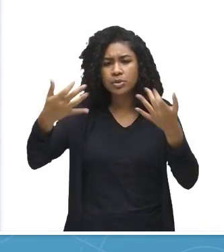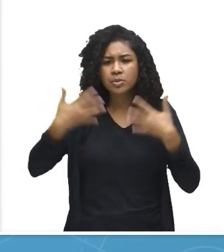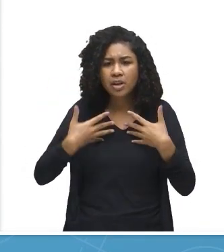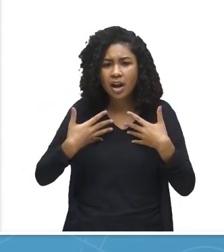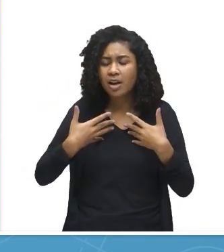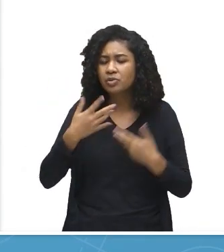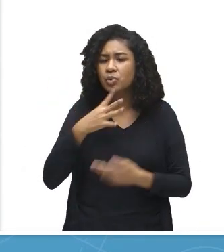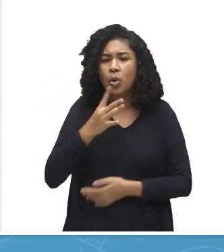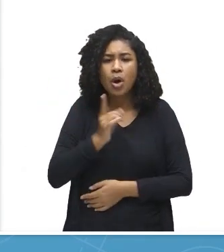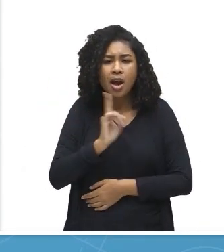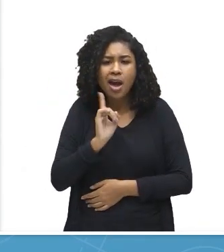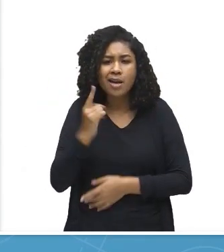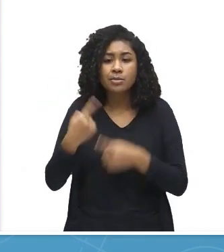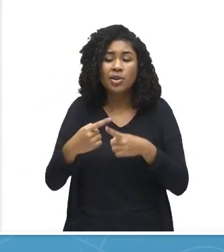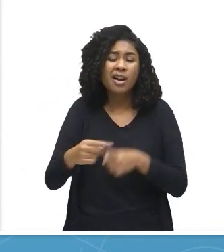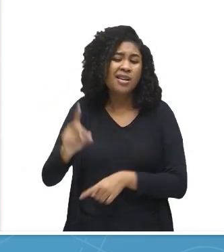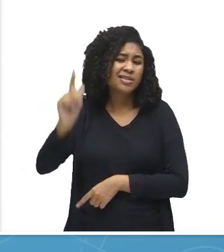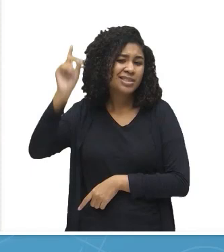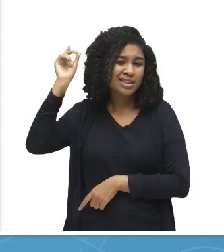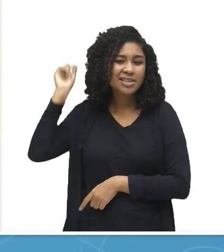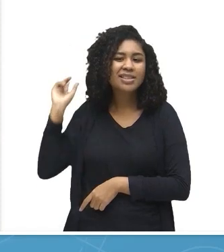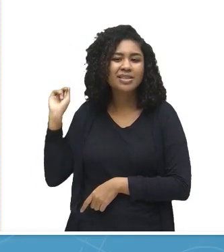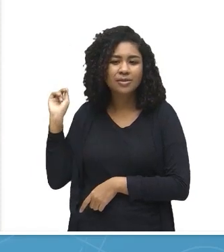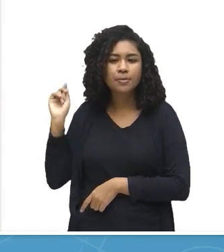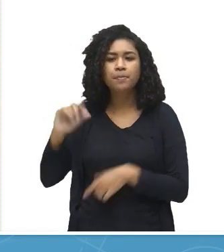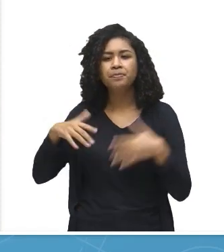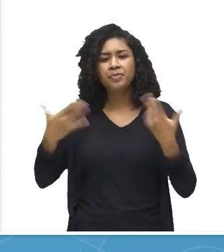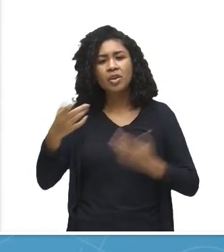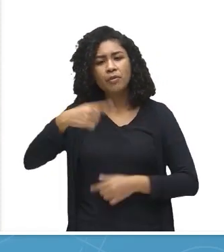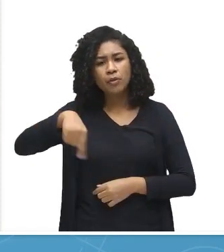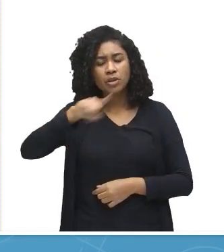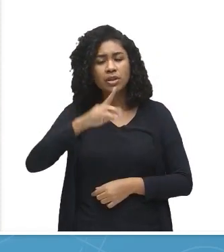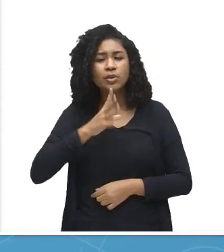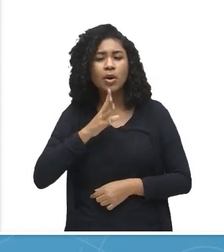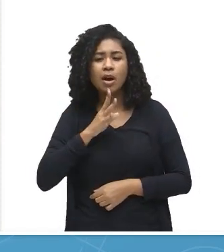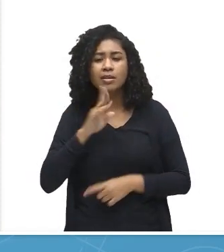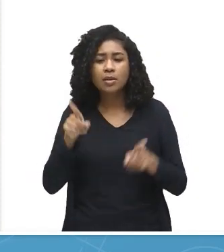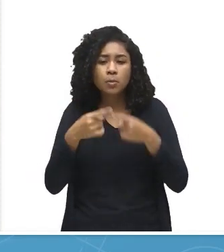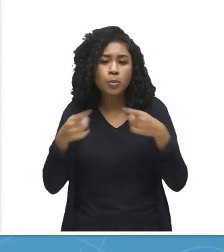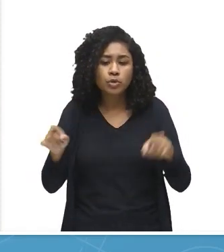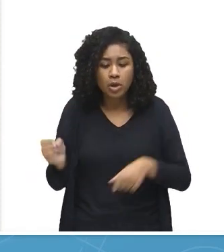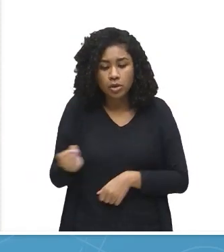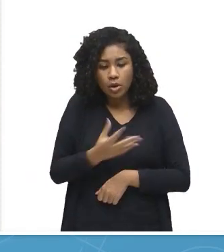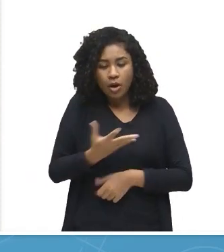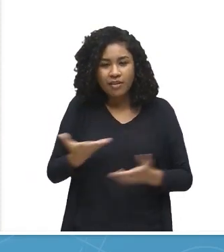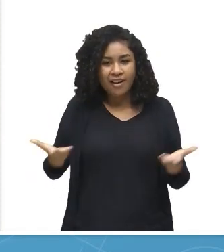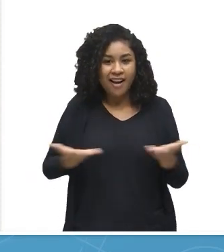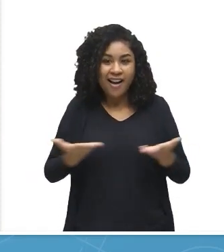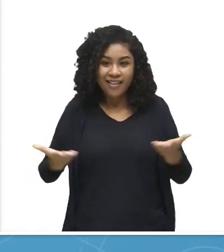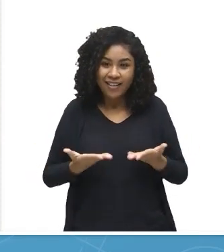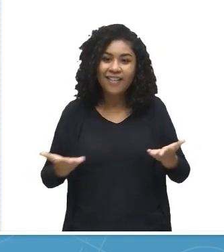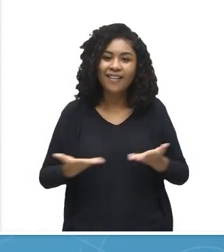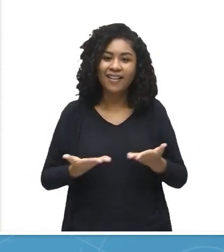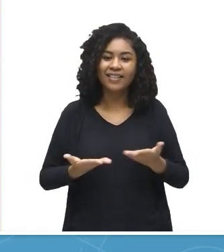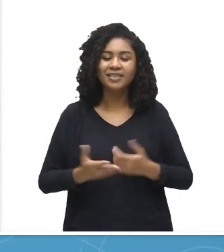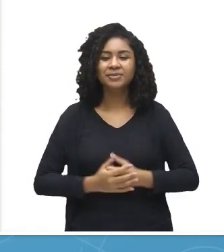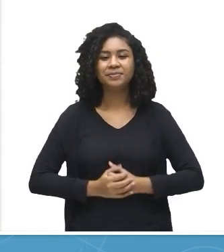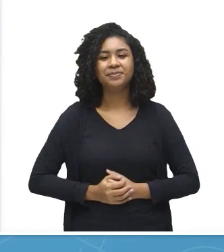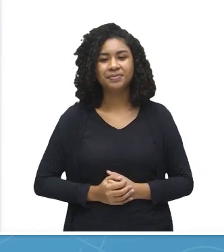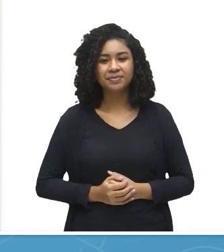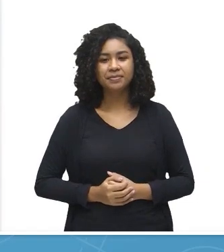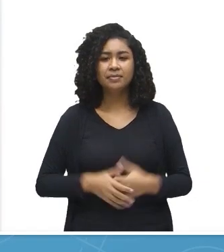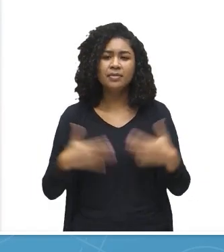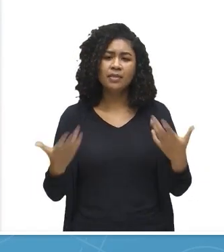gênero histórico, né? E vocês talvez tenham acesso mais às músicas contemporâneas, às músicas que acontecem hoje em dia.